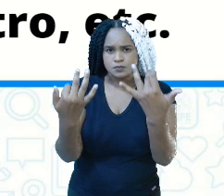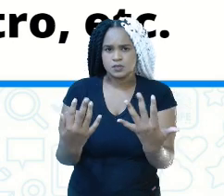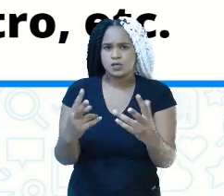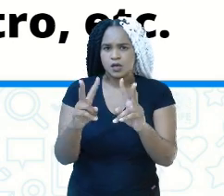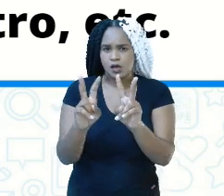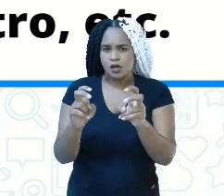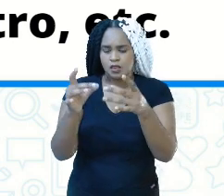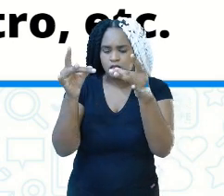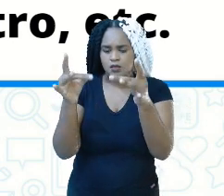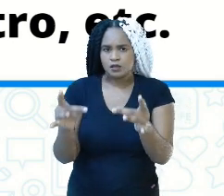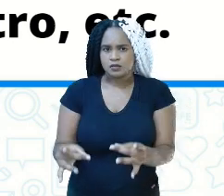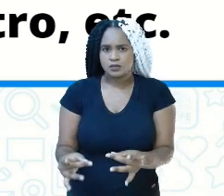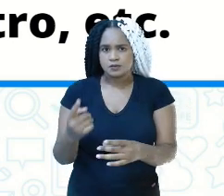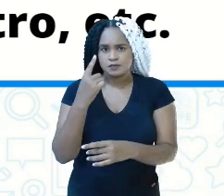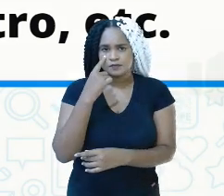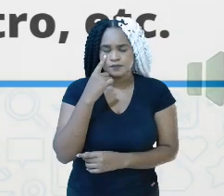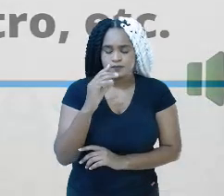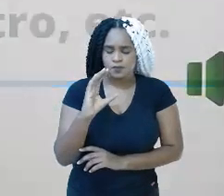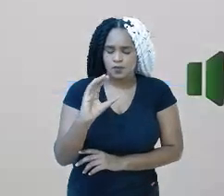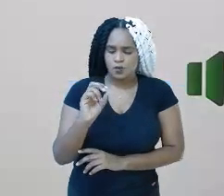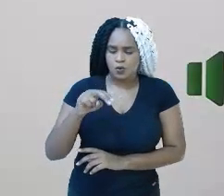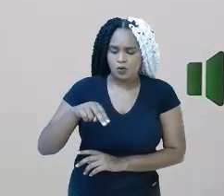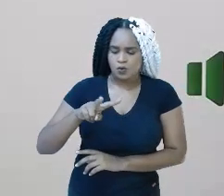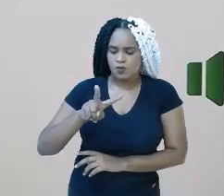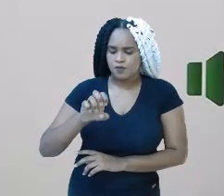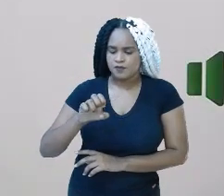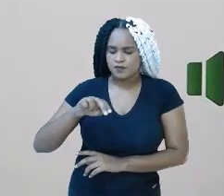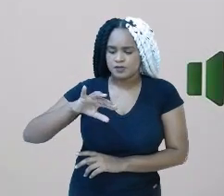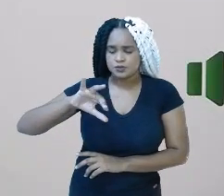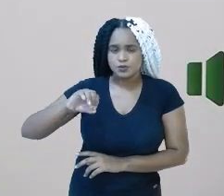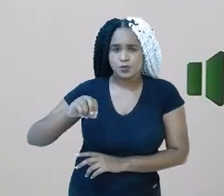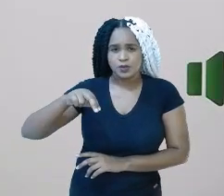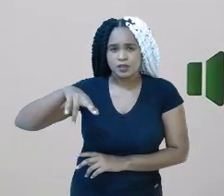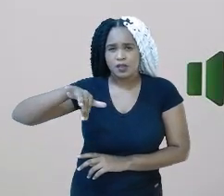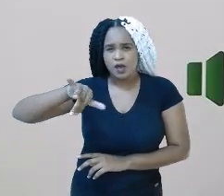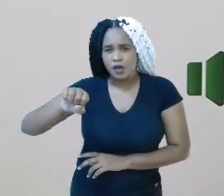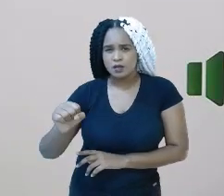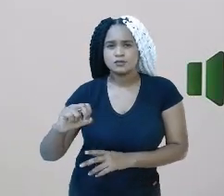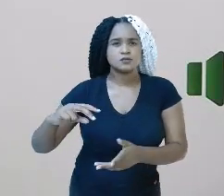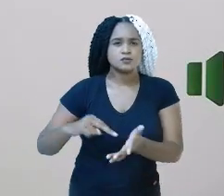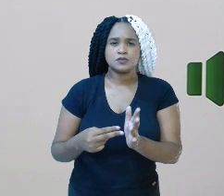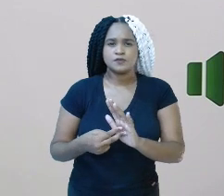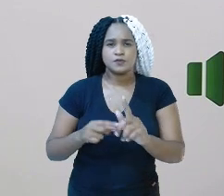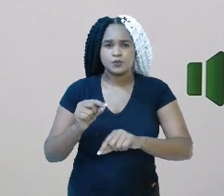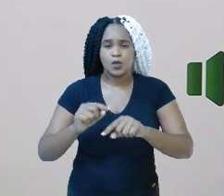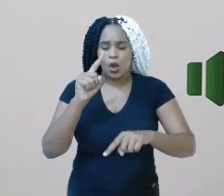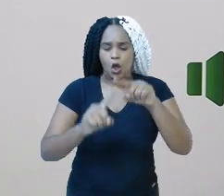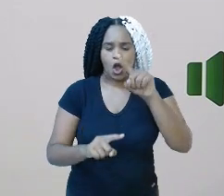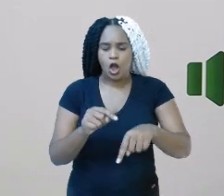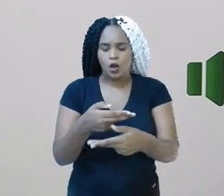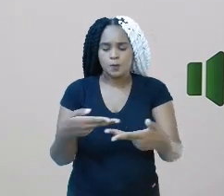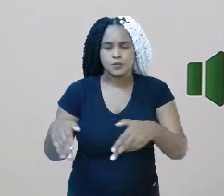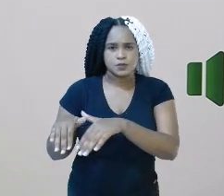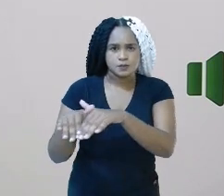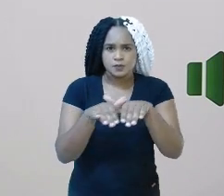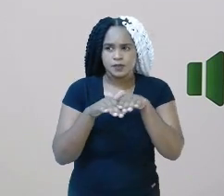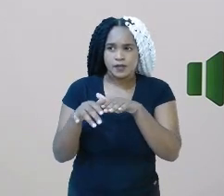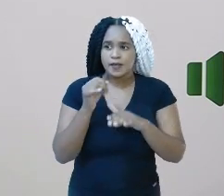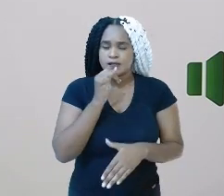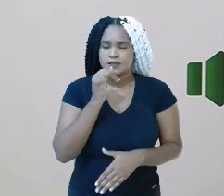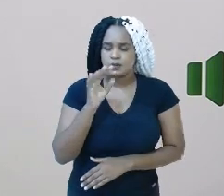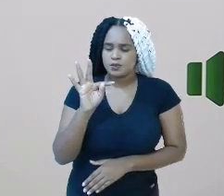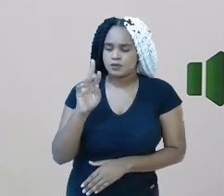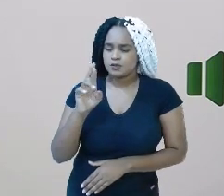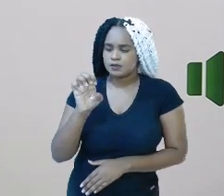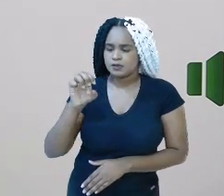pouco sobre isso. Quando eu falo de medidas convencionais, por exemplo, é eu usar um instrumento padrão, como a trena, por